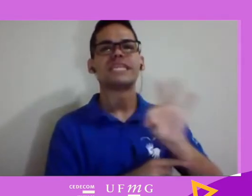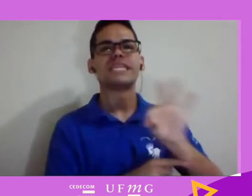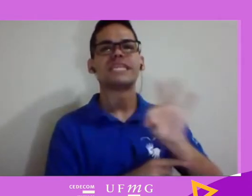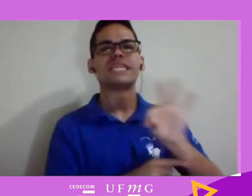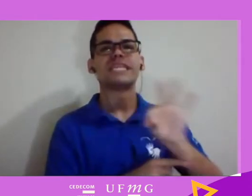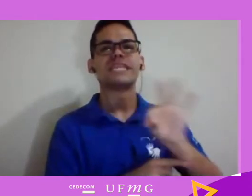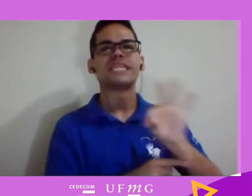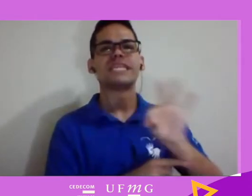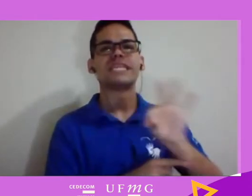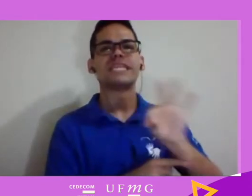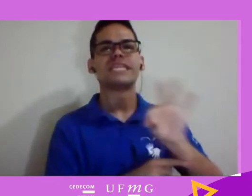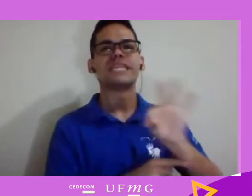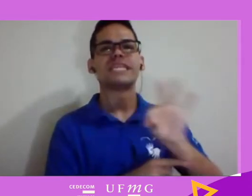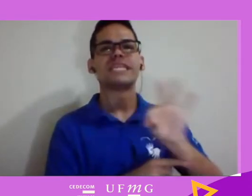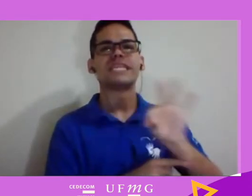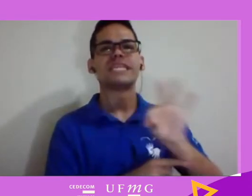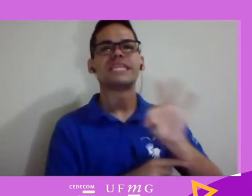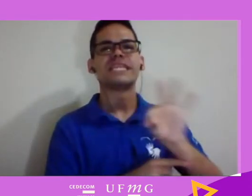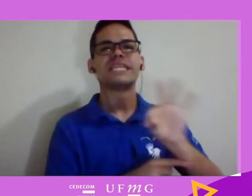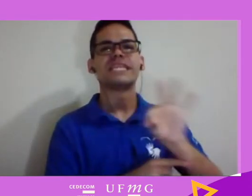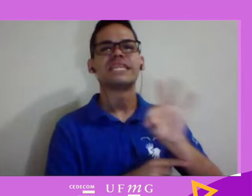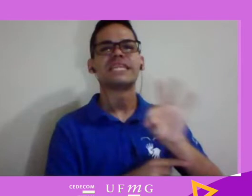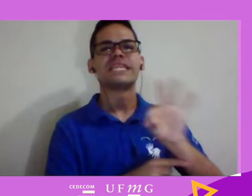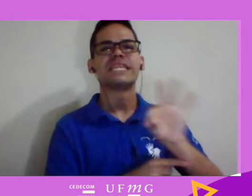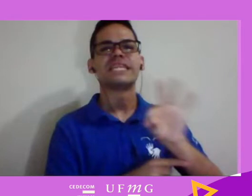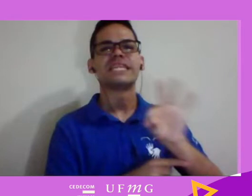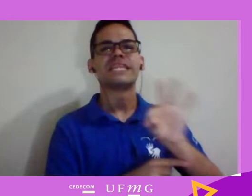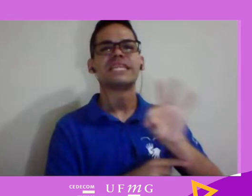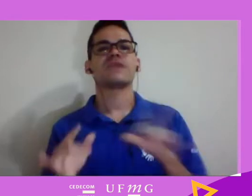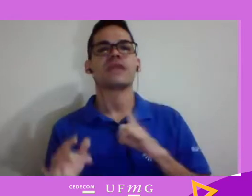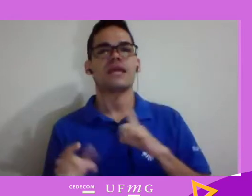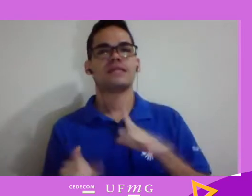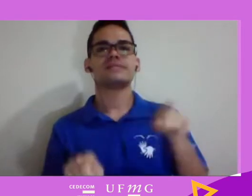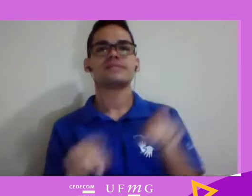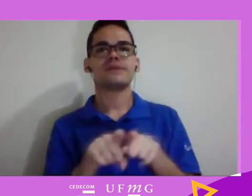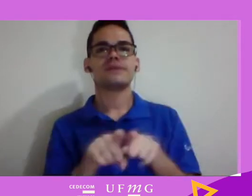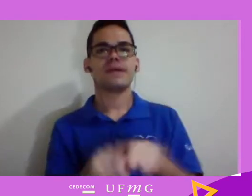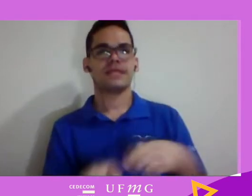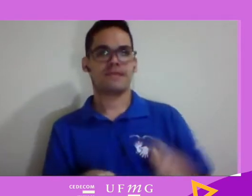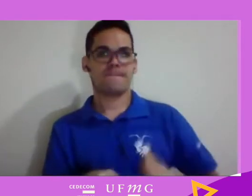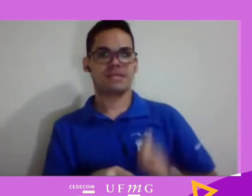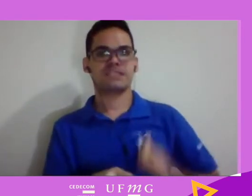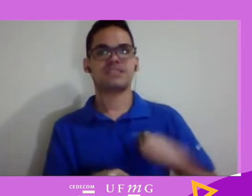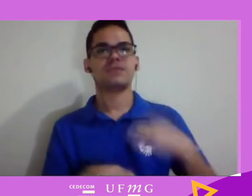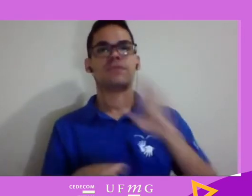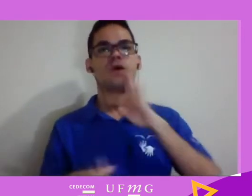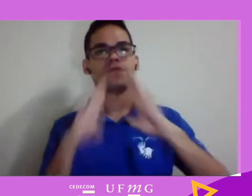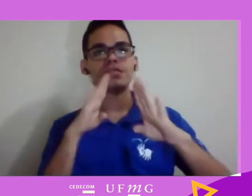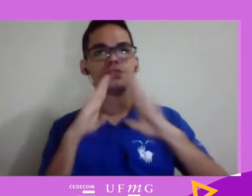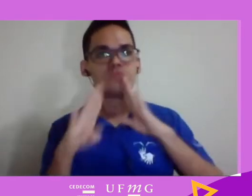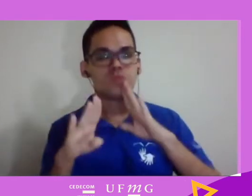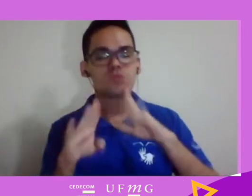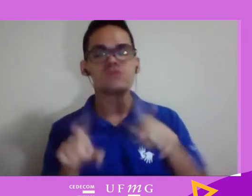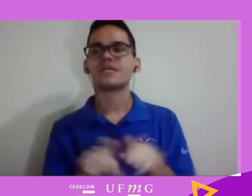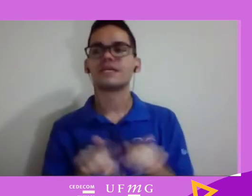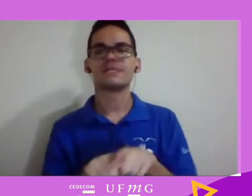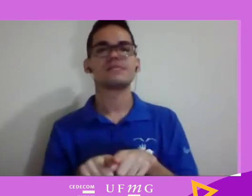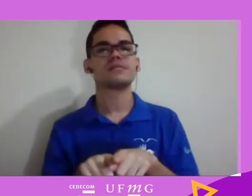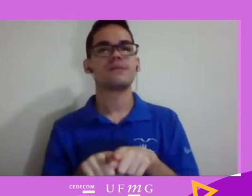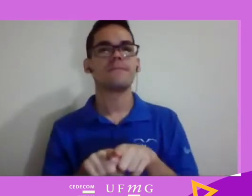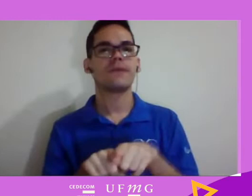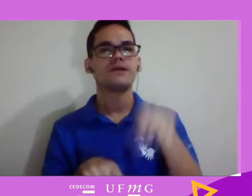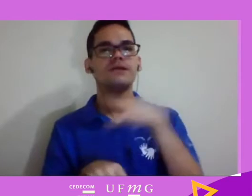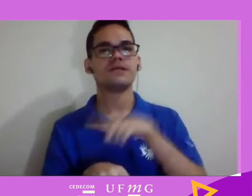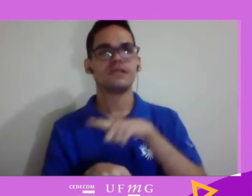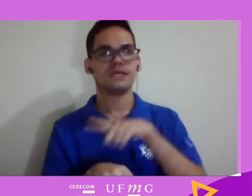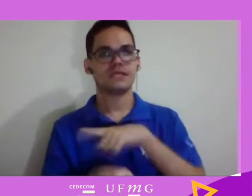opera diferentemente em outras redes sociais, como é o caso do Facebook e como é o caso da nossa ação cotidiana nas ruas. Então, o que ela